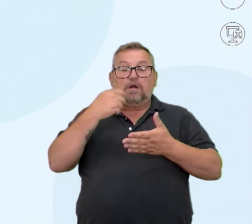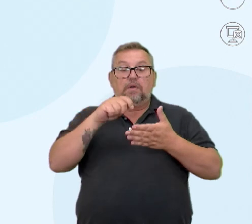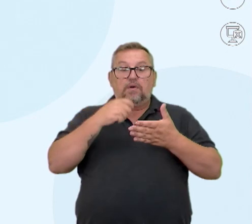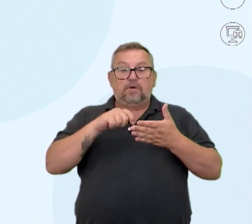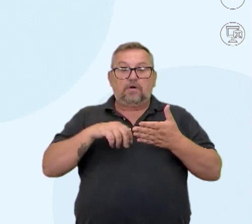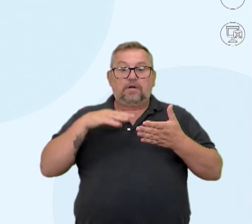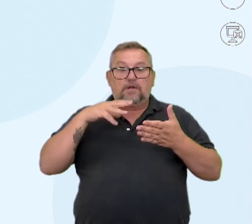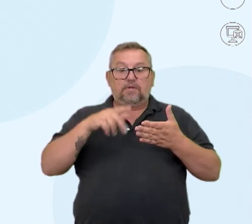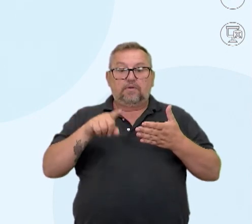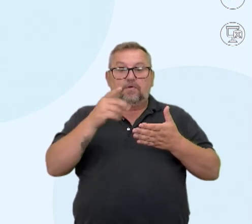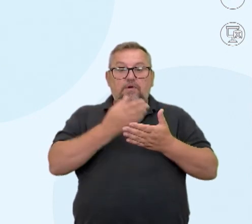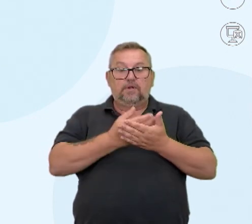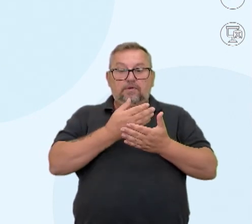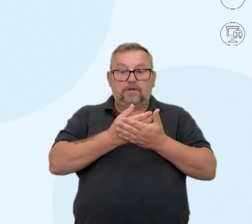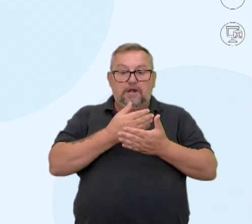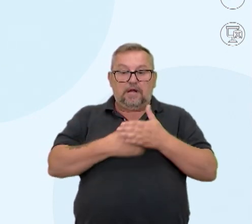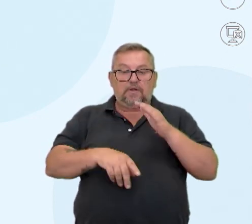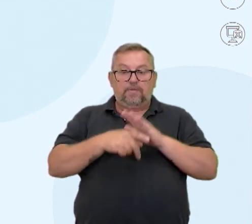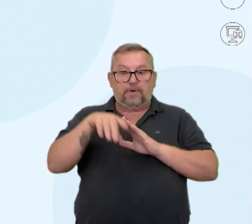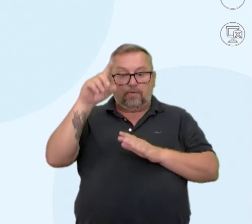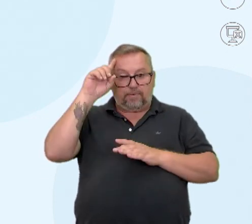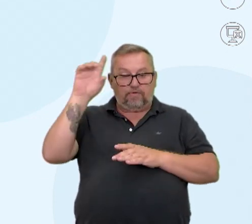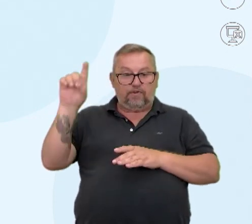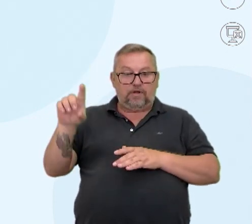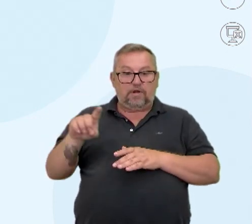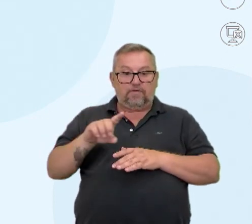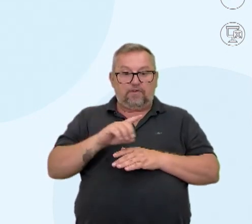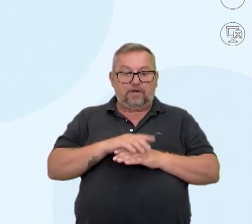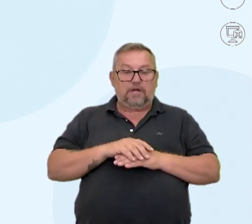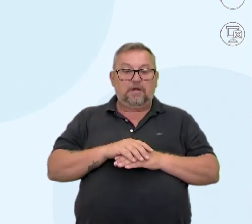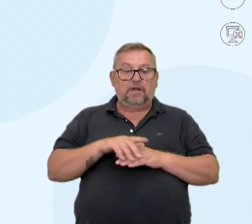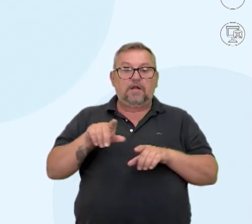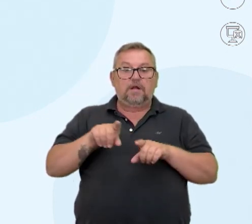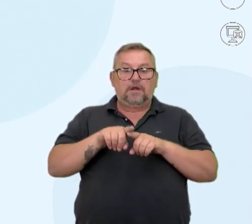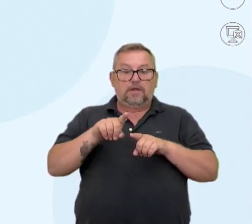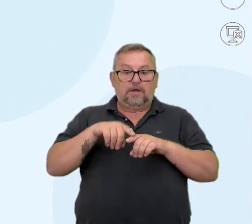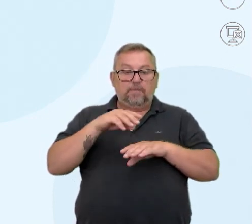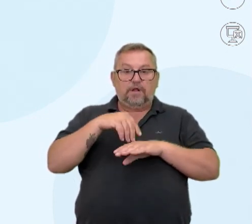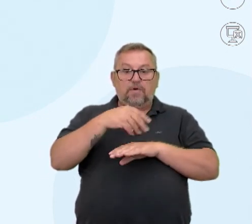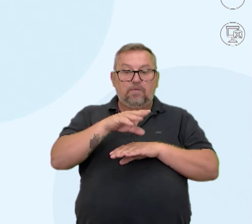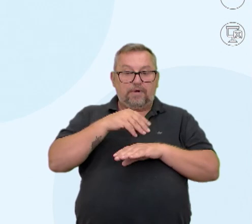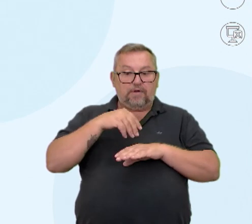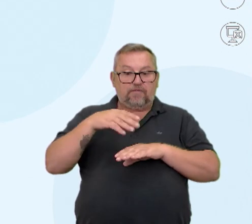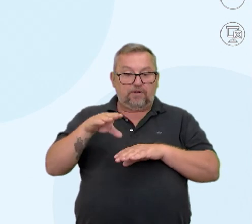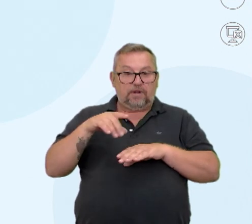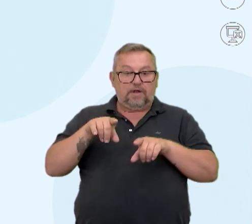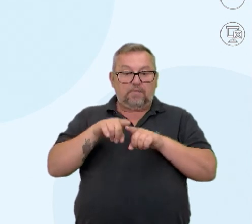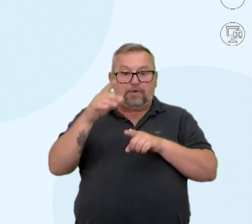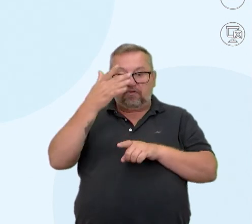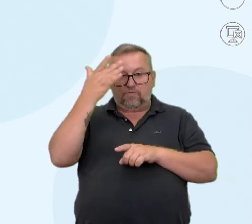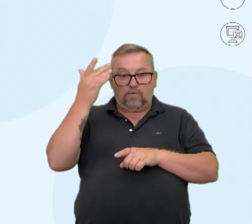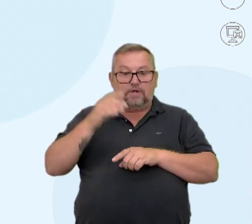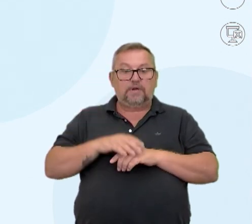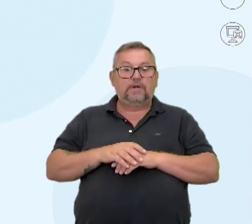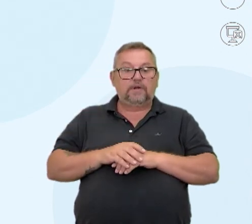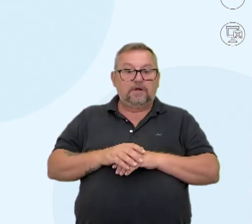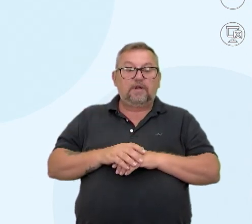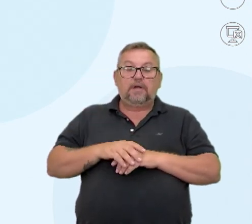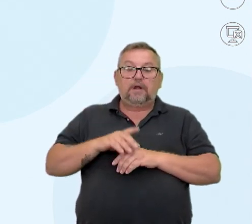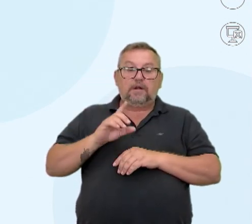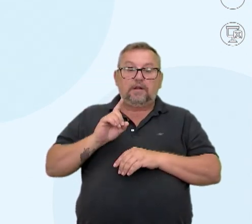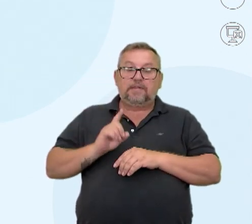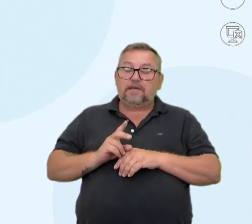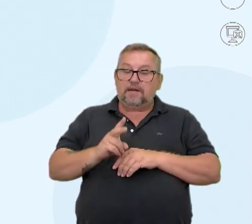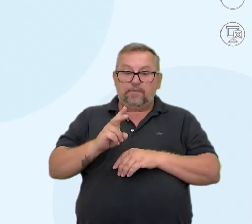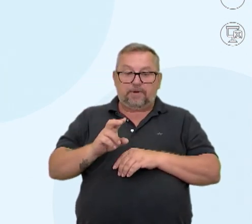seu cotidiano, ok? Compartilhe suas impressões com todas as pessoas que puder aí, inclusive com o seu grupo, e responda